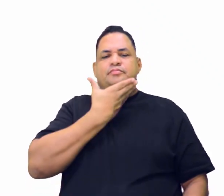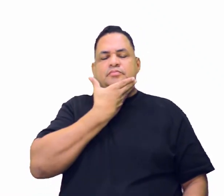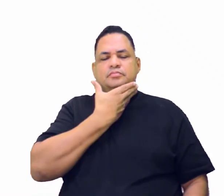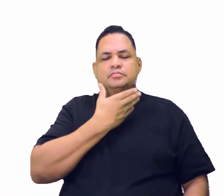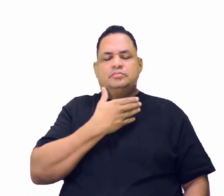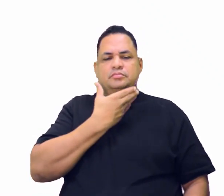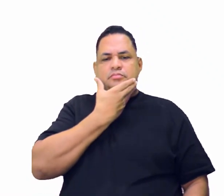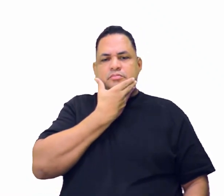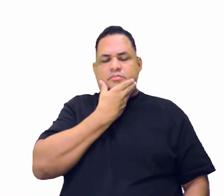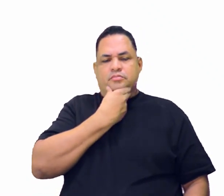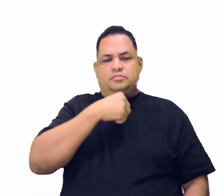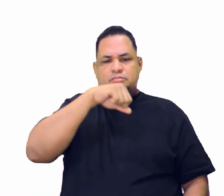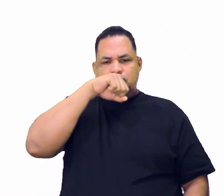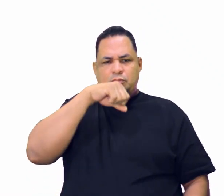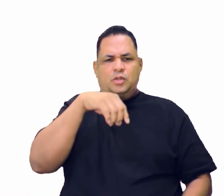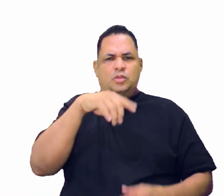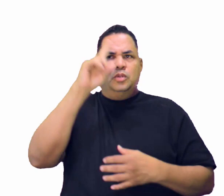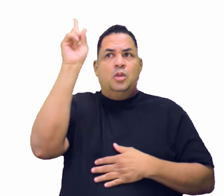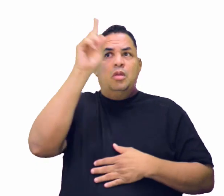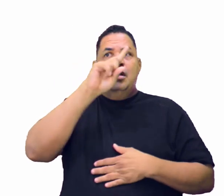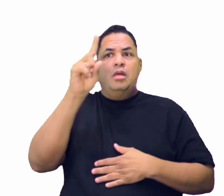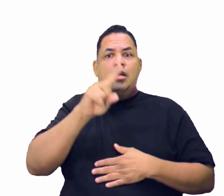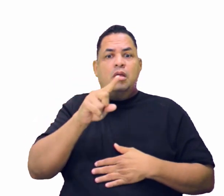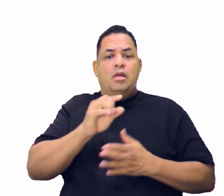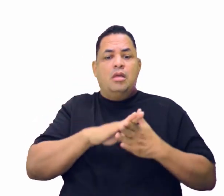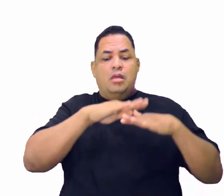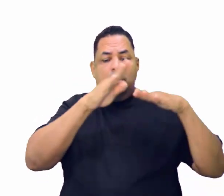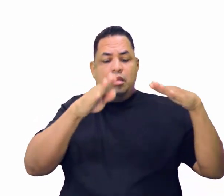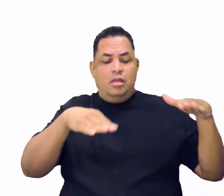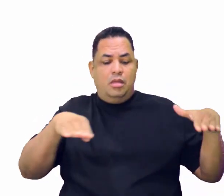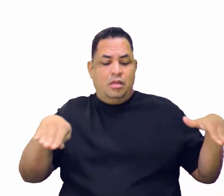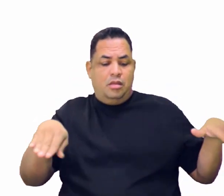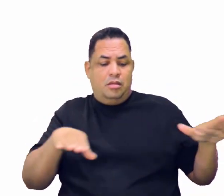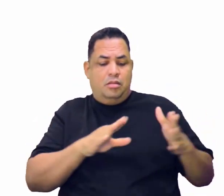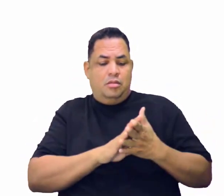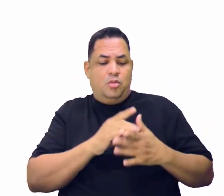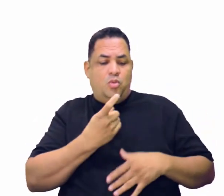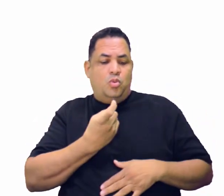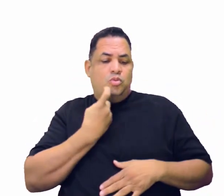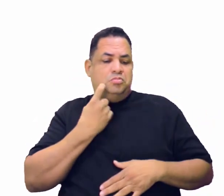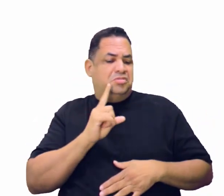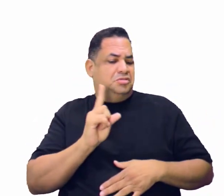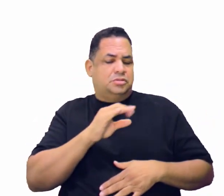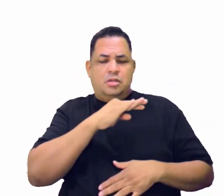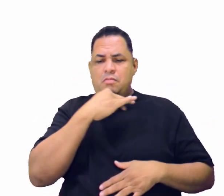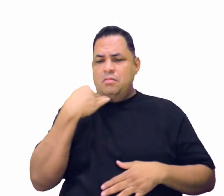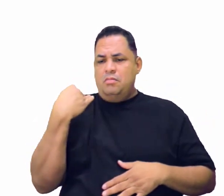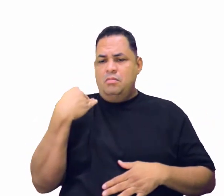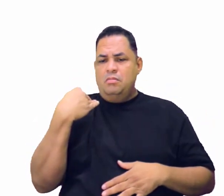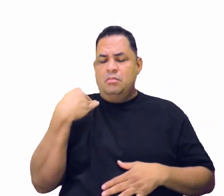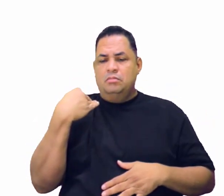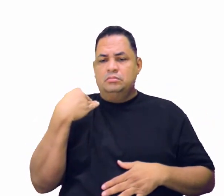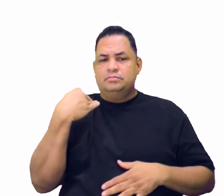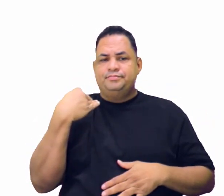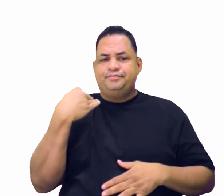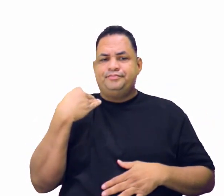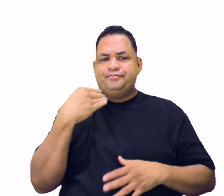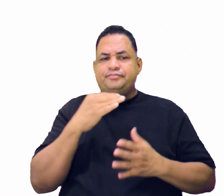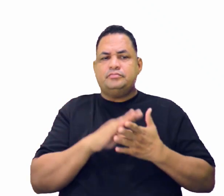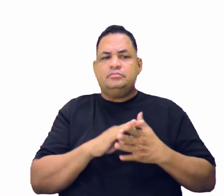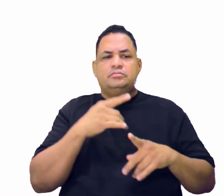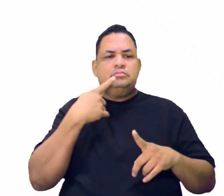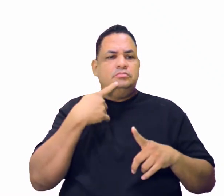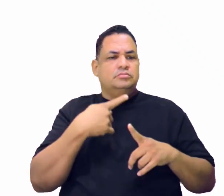será que quando os raios caem, os peixinhos não morrem? Então, eu tenho aqui, ó, porquê separado sem acento. Olha aí,